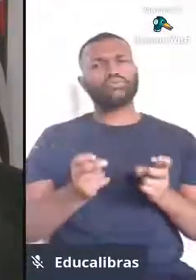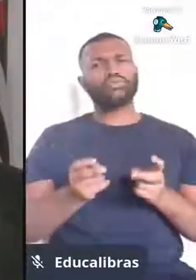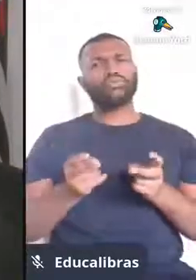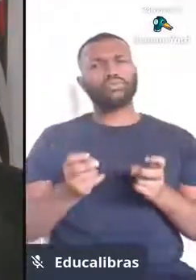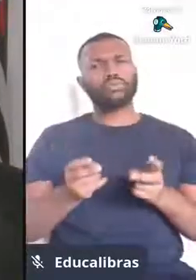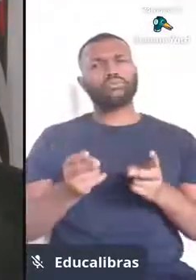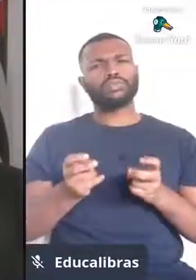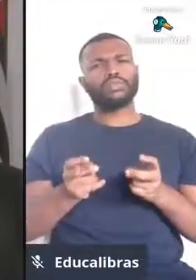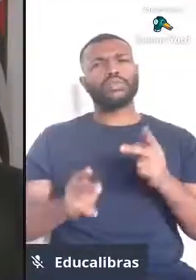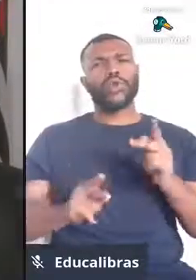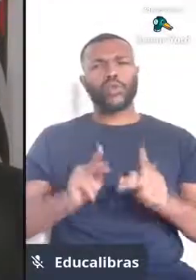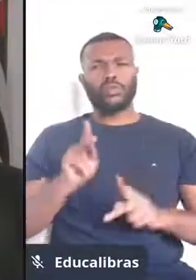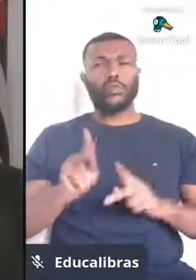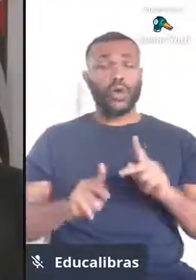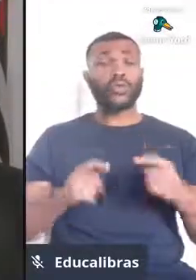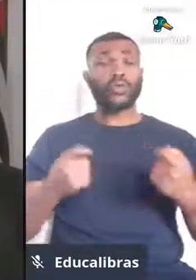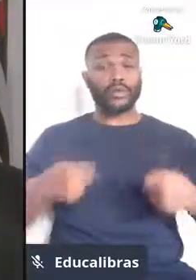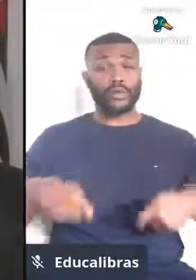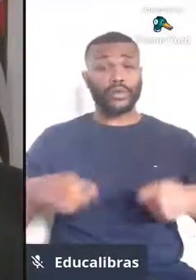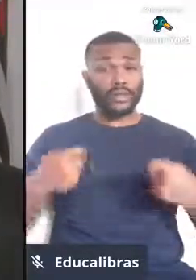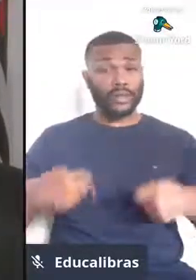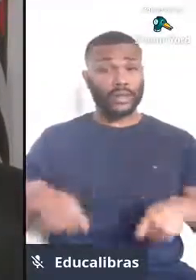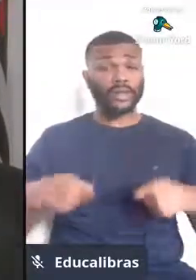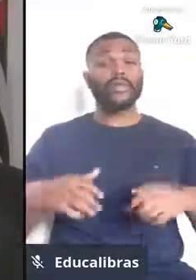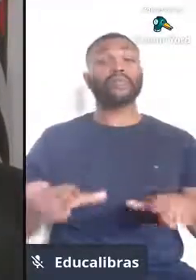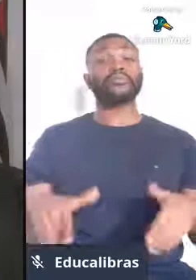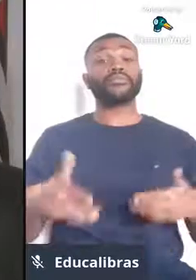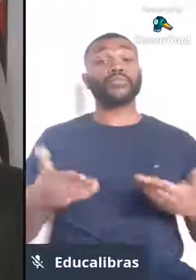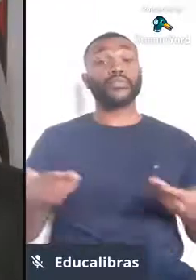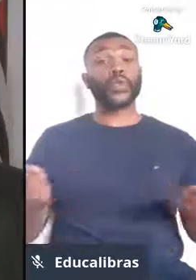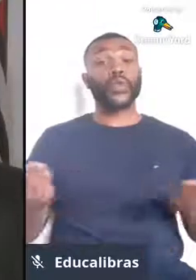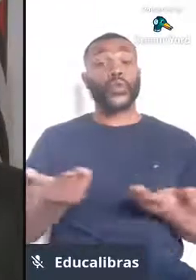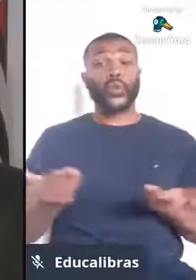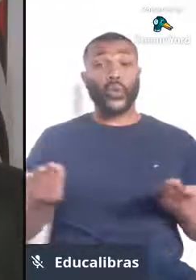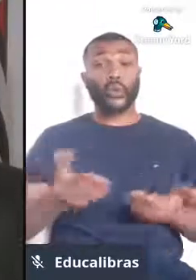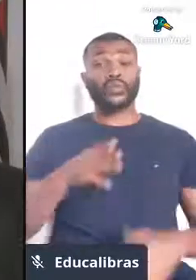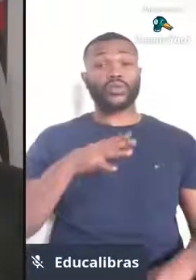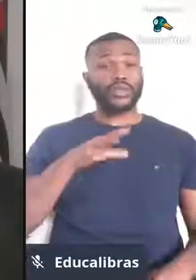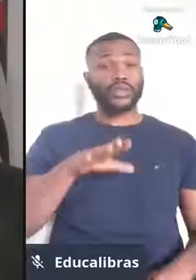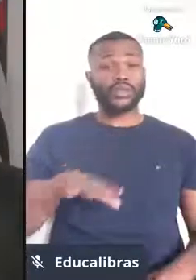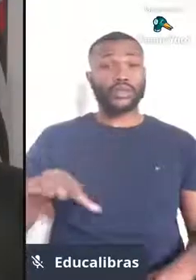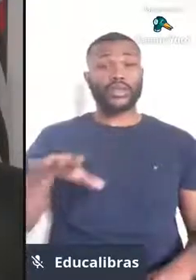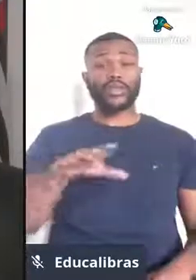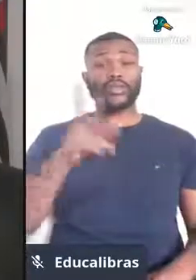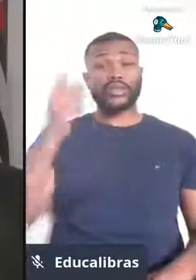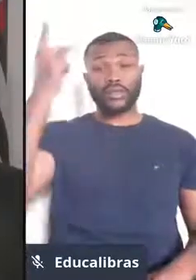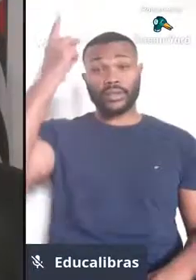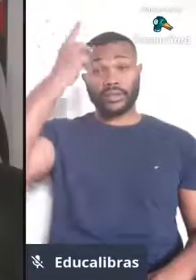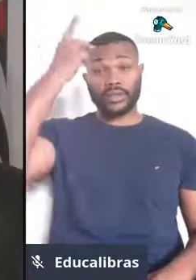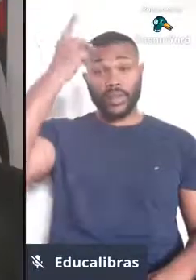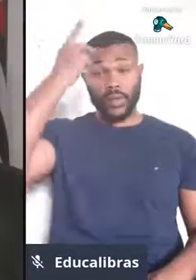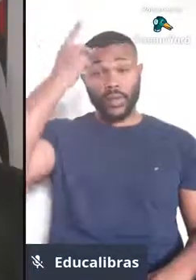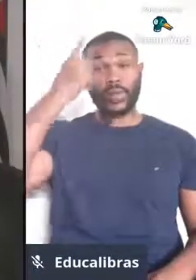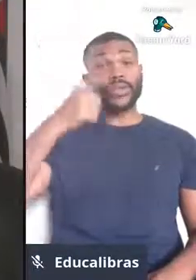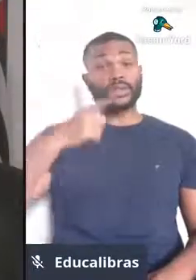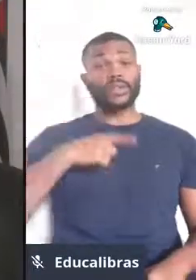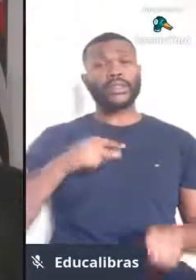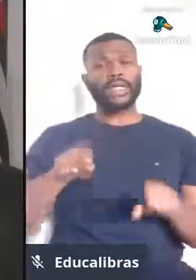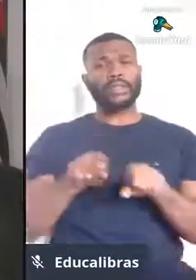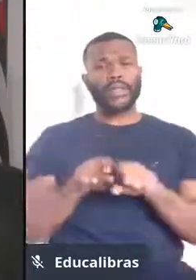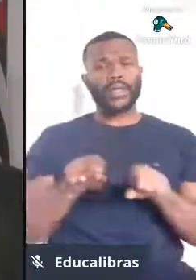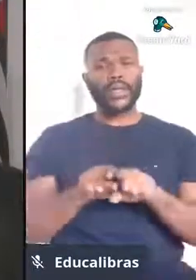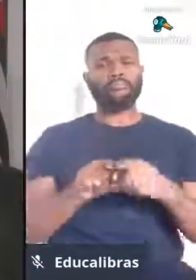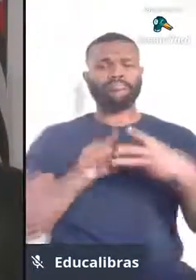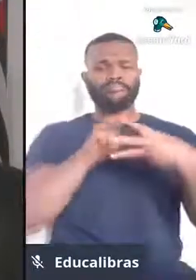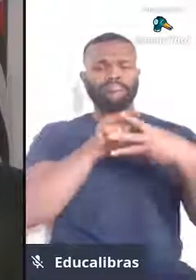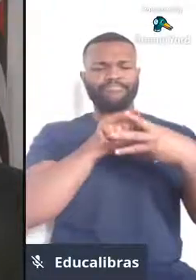está precisando, né? Então, hoje, a cidade de São Paulo, né, tem tido também 3 pilares muito claros